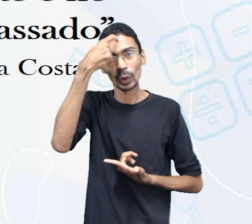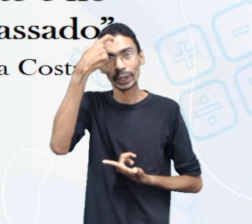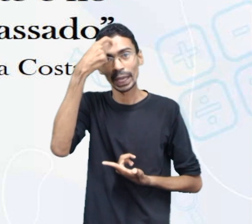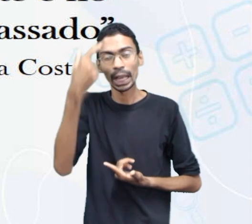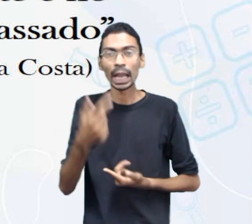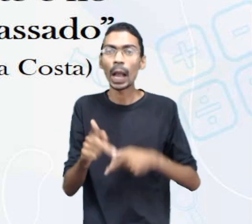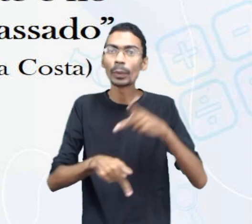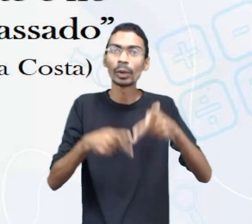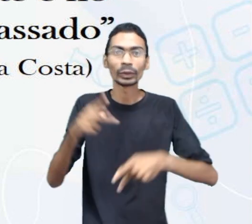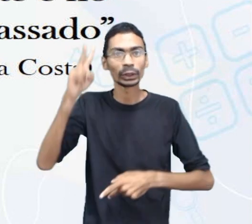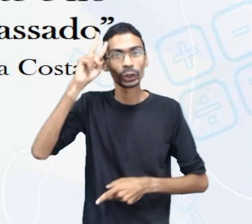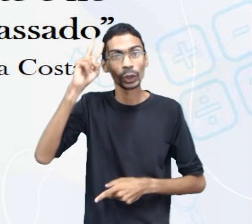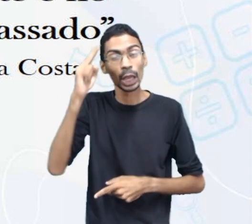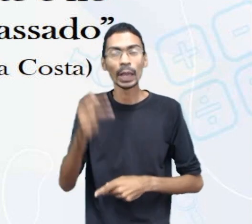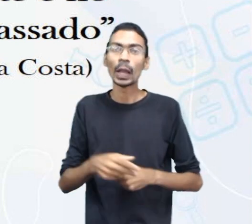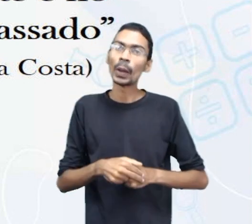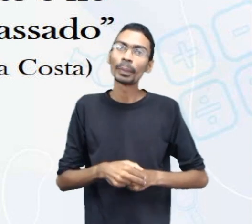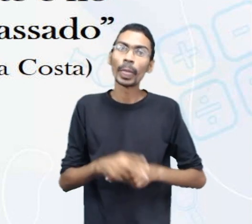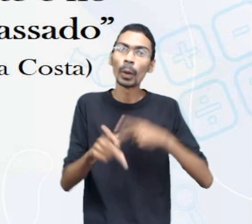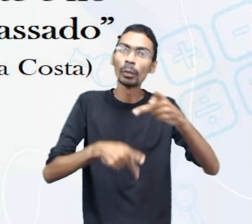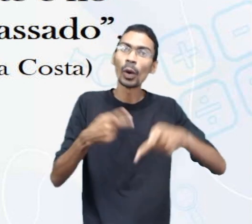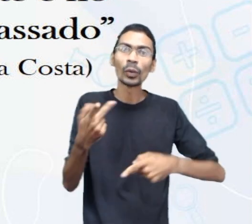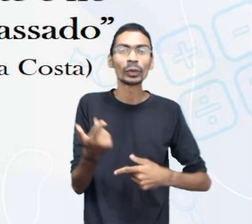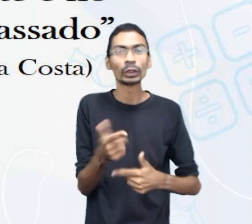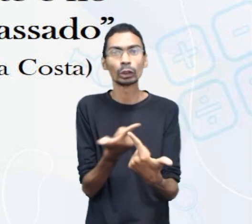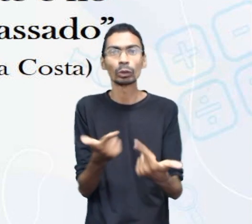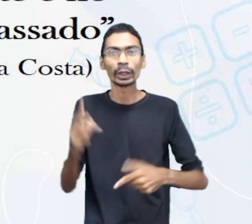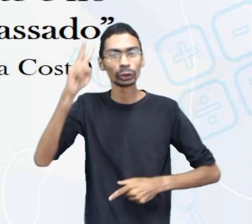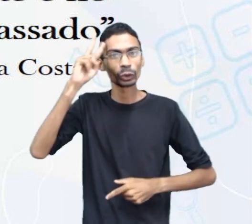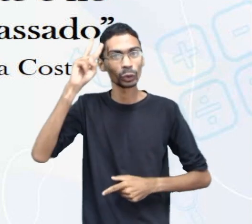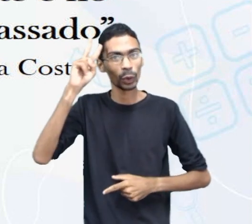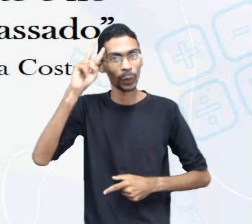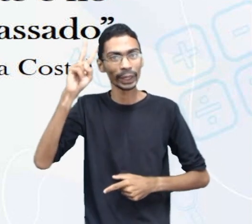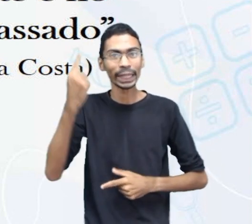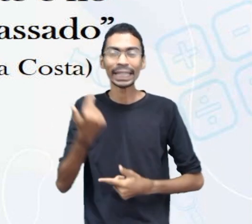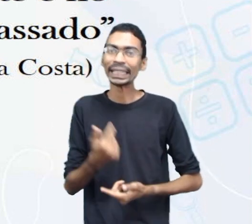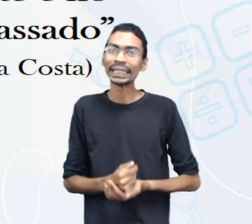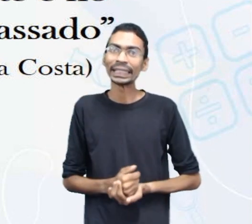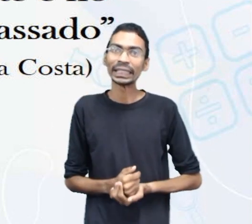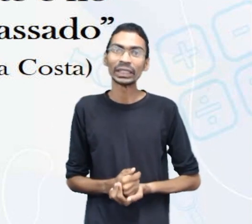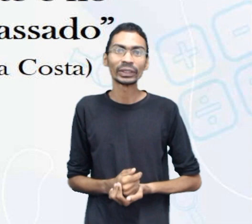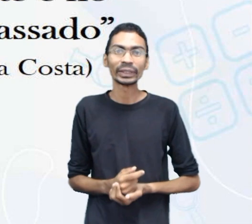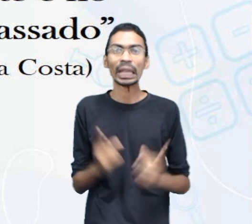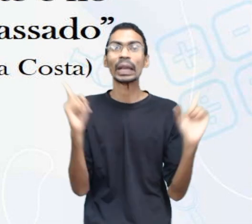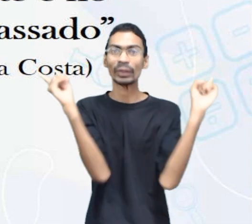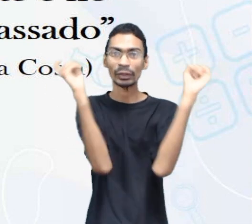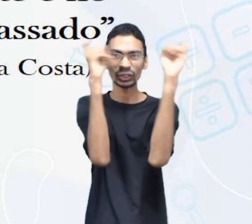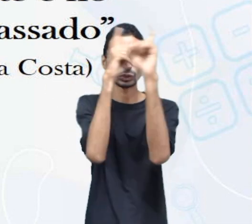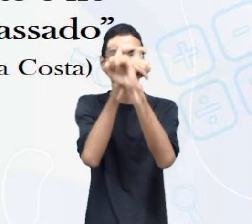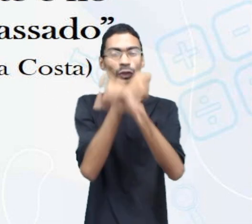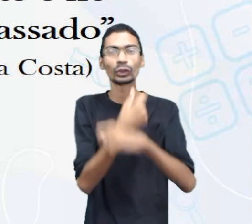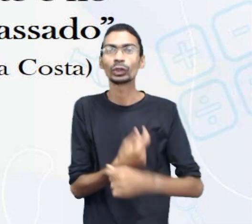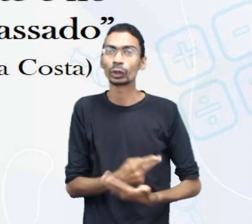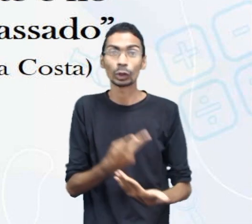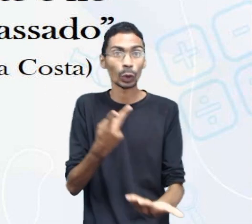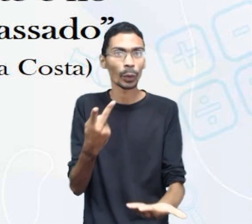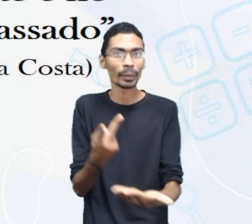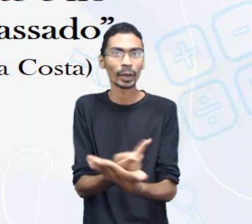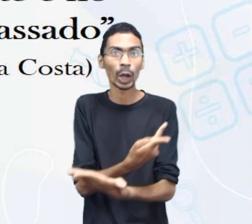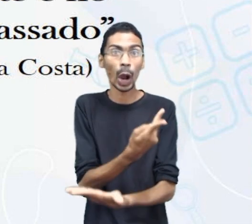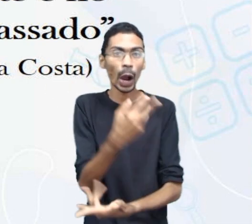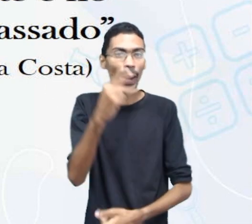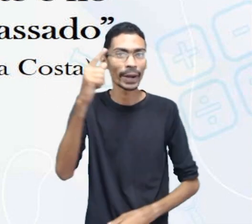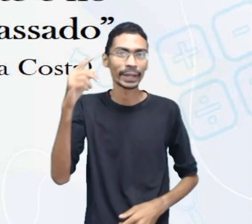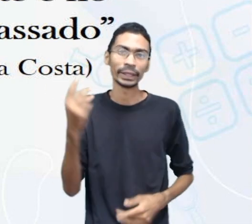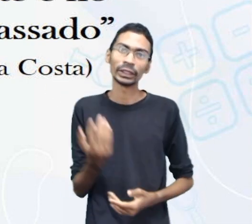é um povo sem história está fadado a cometer no presente e no futuro os mesmos erros do passado